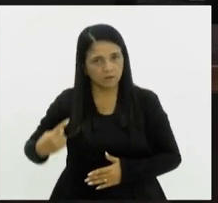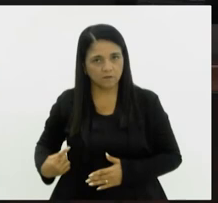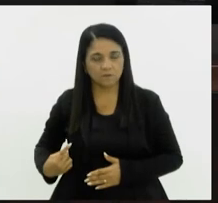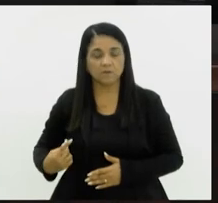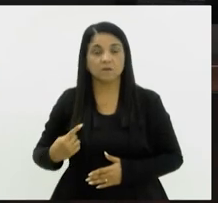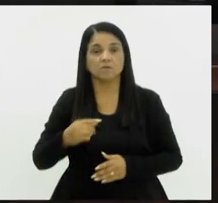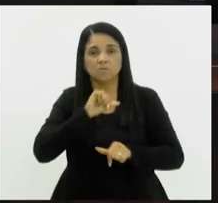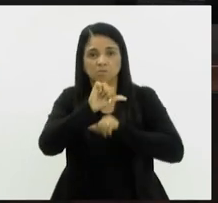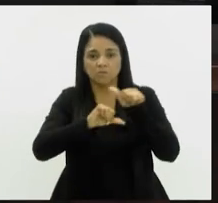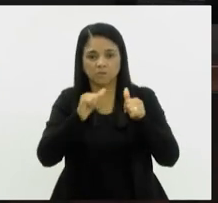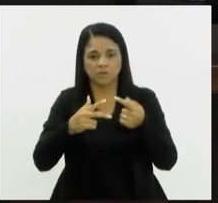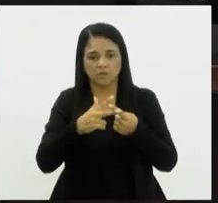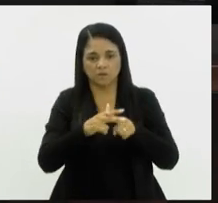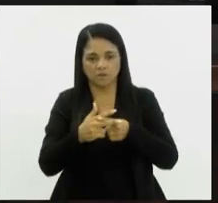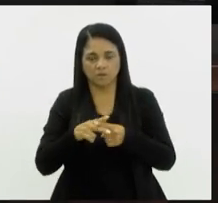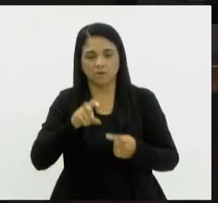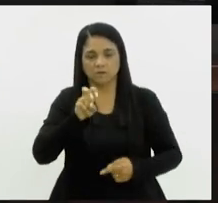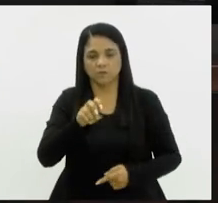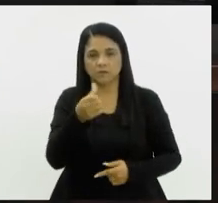que altera o anexo da lei